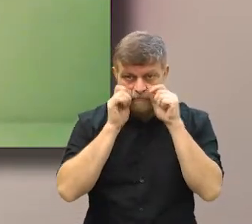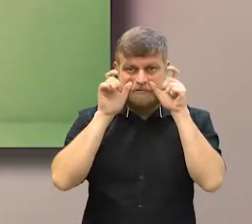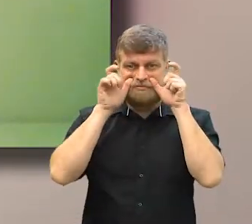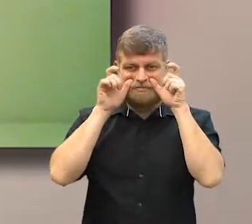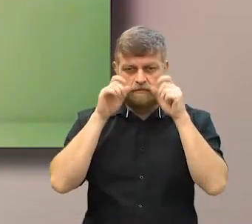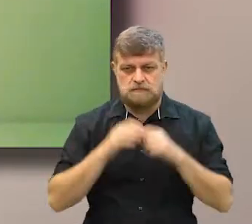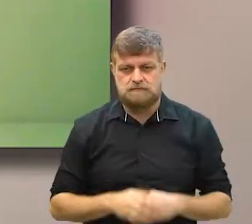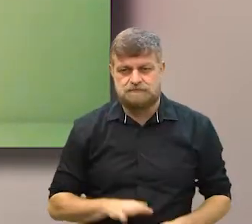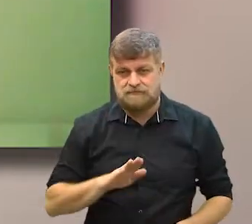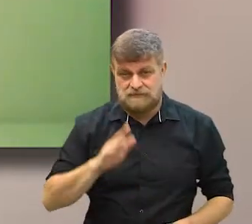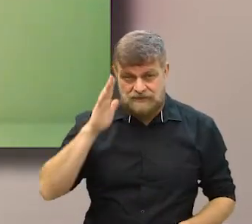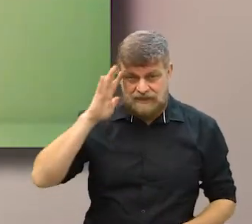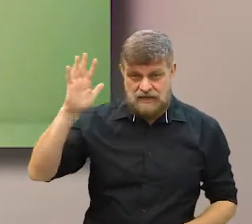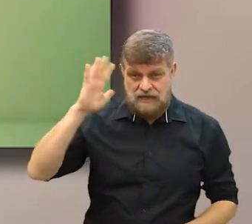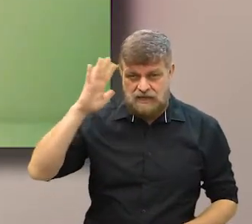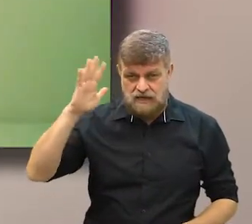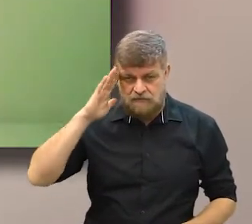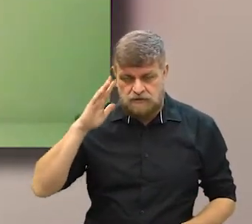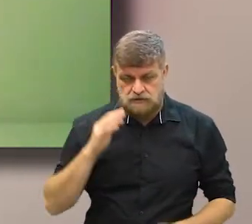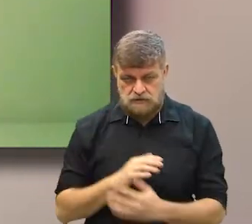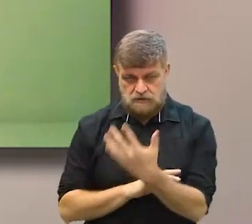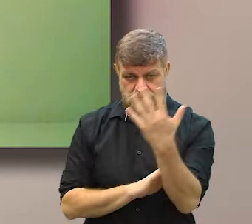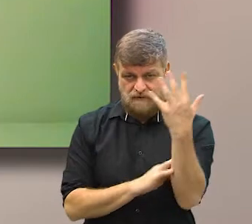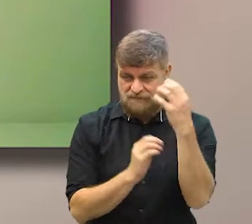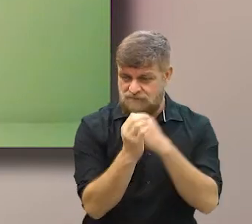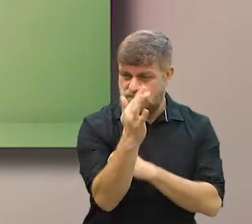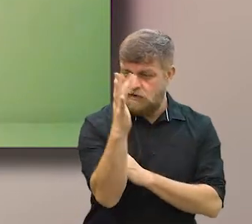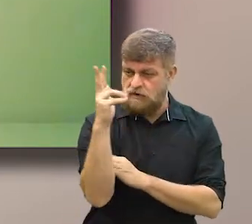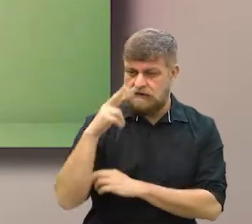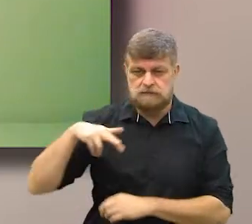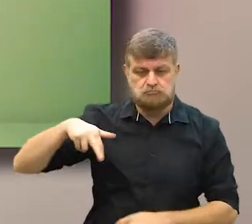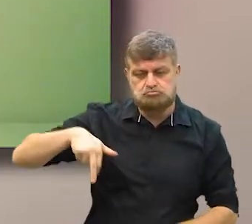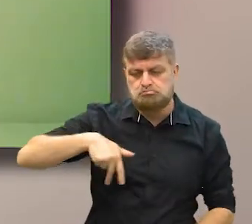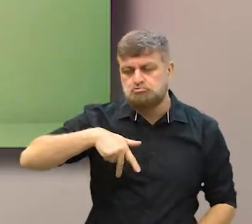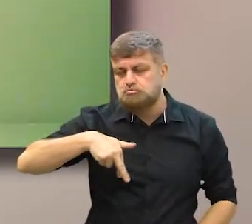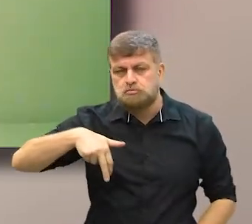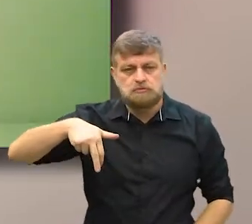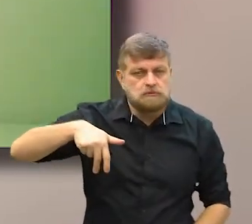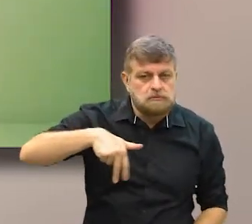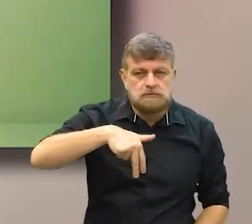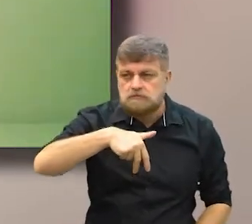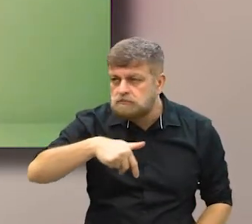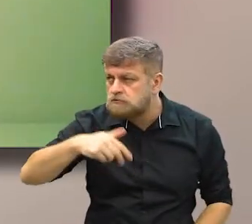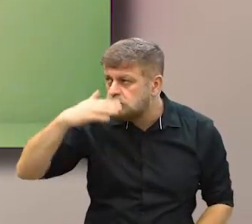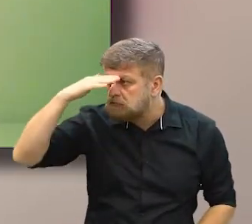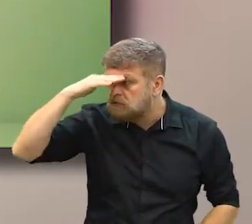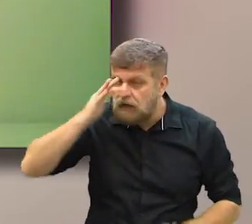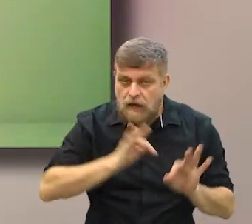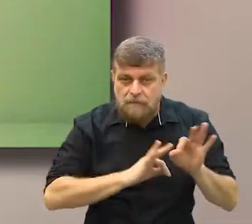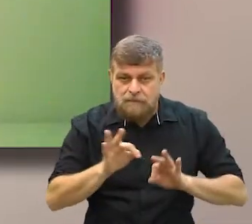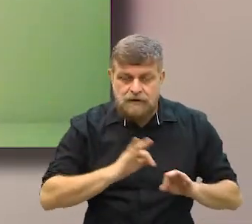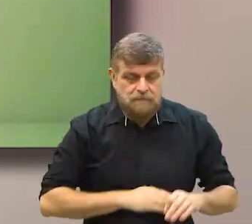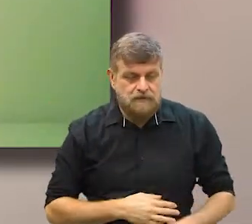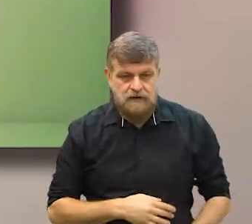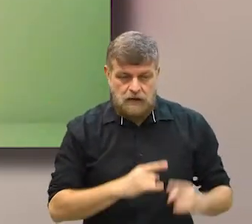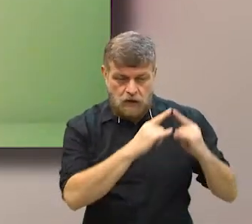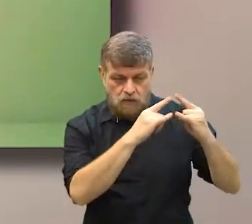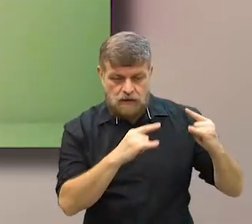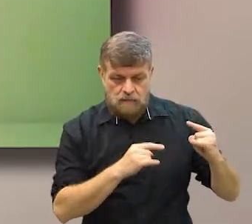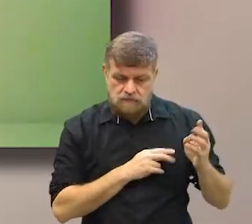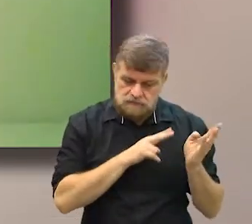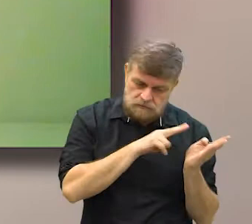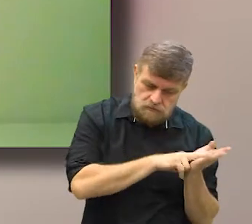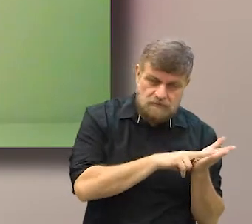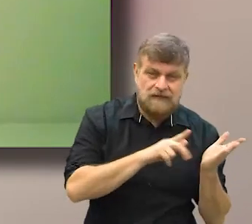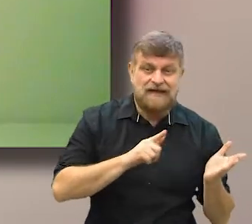acordar. Imagina você no meio de uma floresta. Você tem que fazer um abrigo, tem que caçar, tem